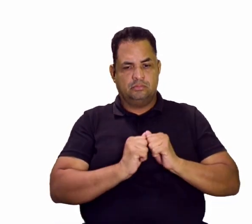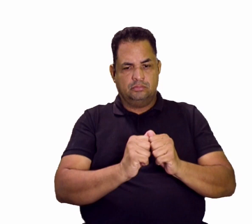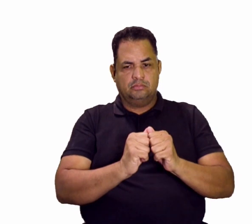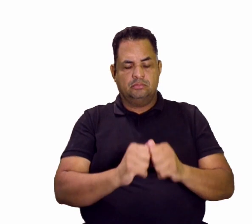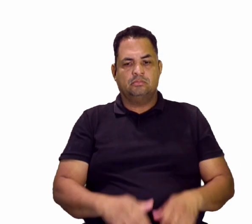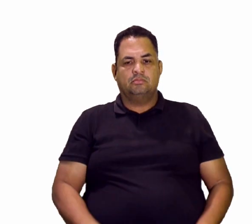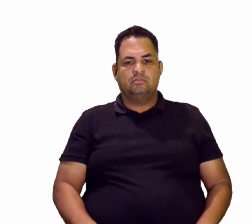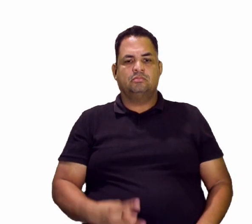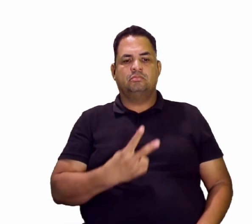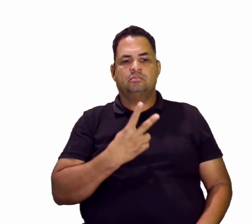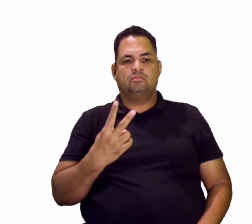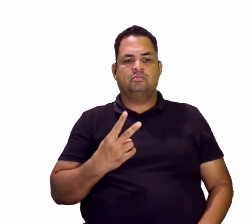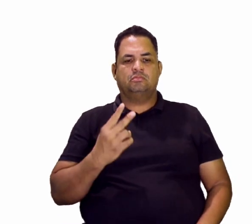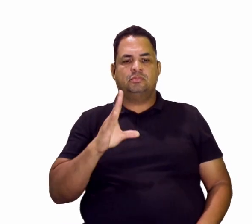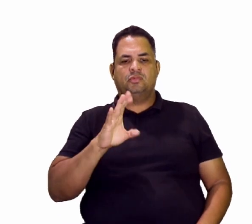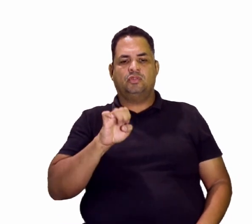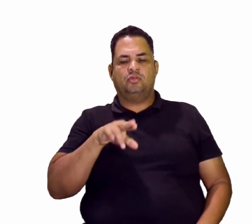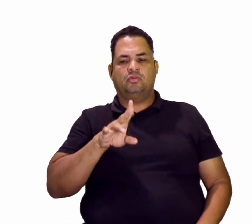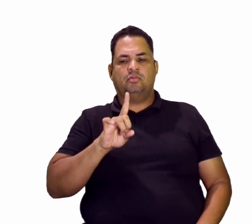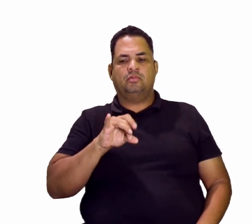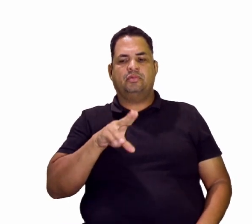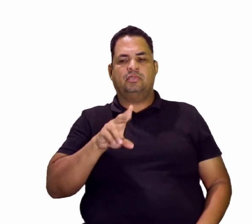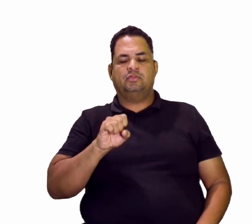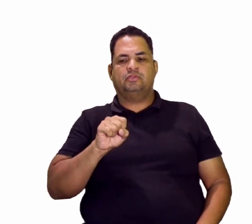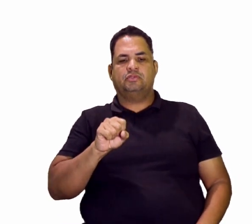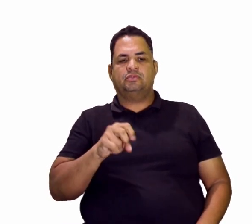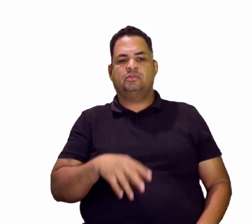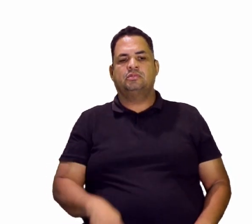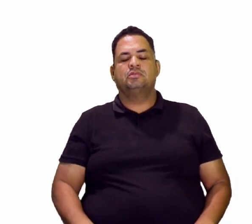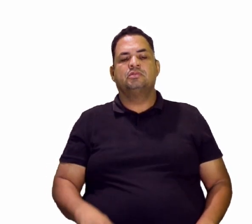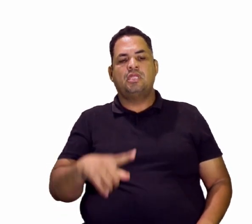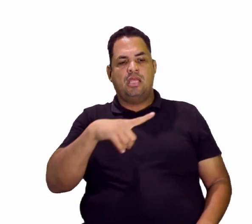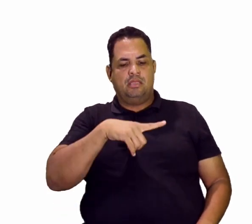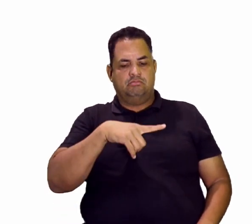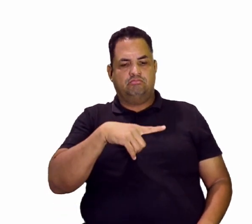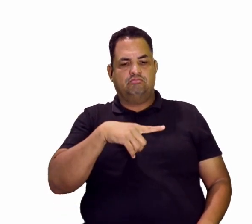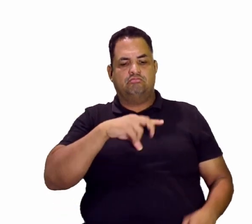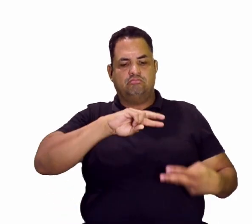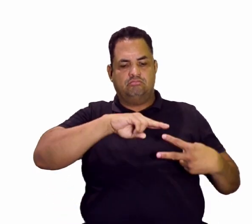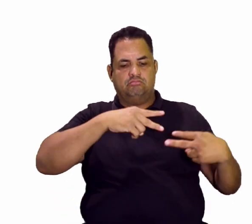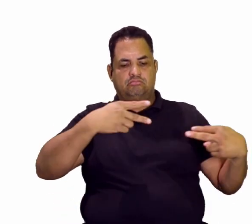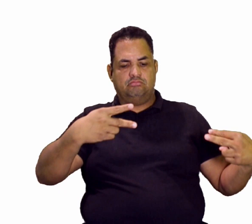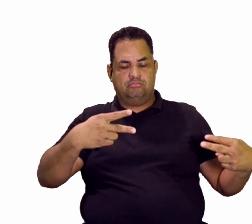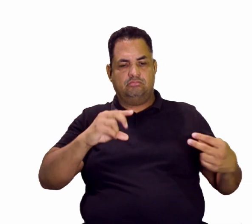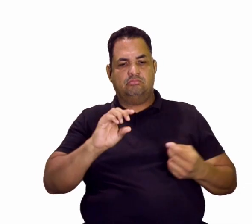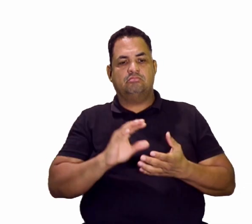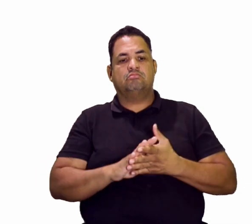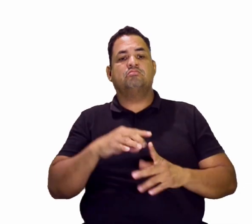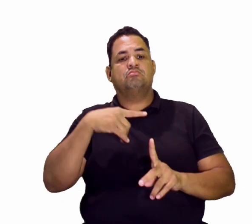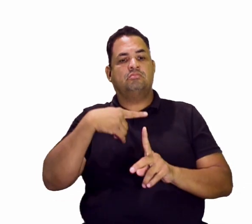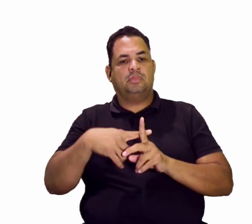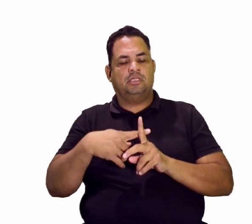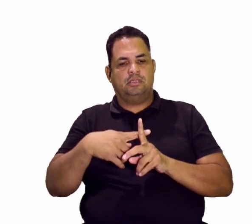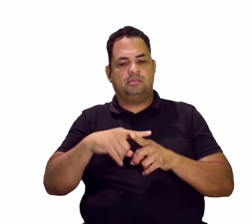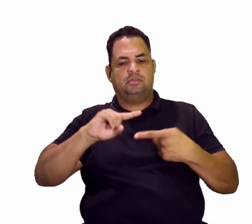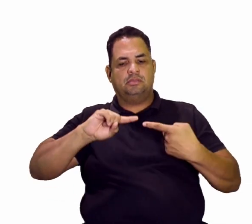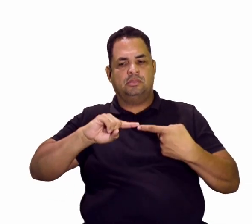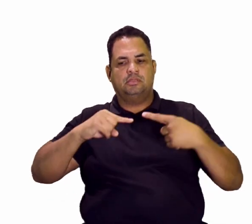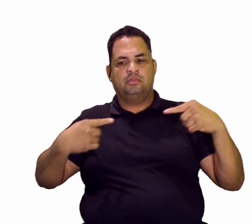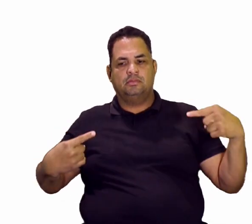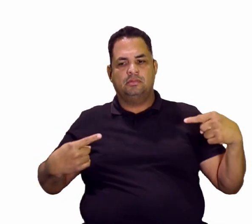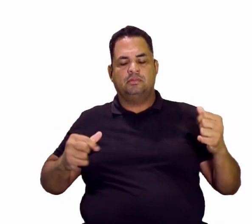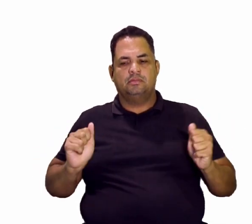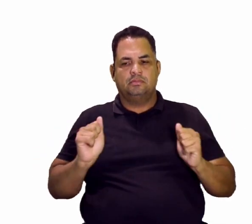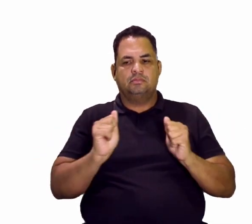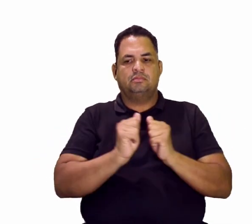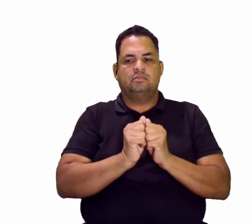citomegalomavírus, vai ter os dois. Mas é um grupo, né, de vírus muito pequeno que vai ter as duas estruturas, o DNA e o RNA